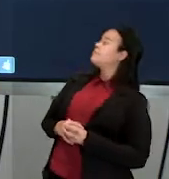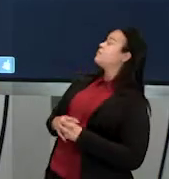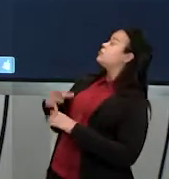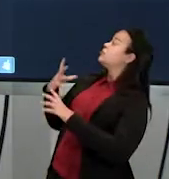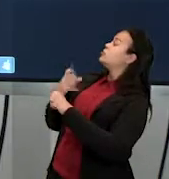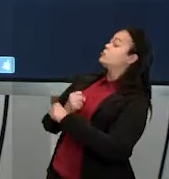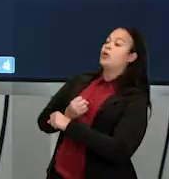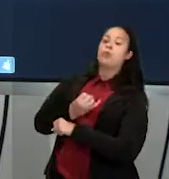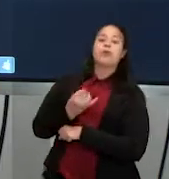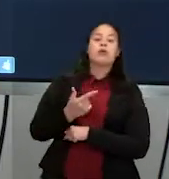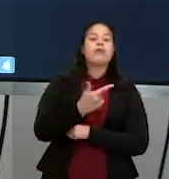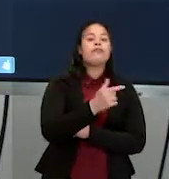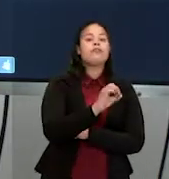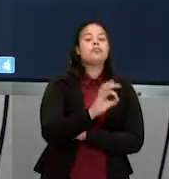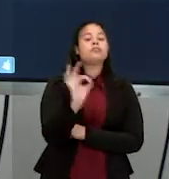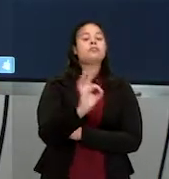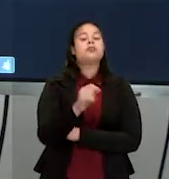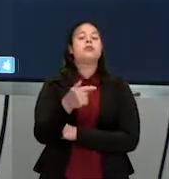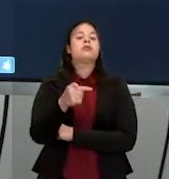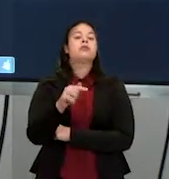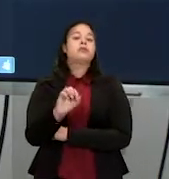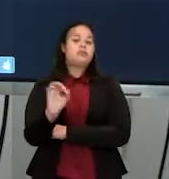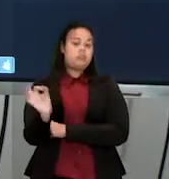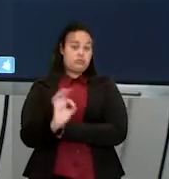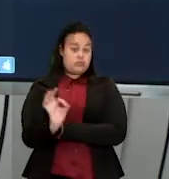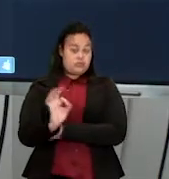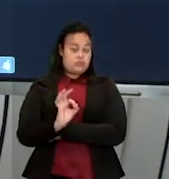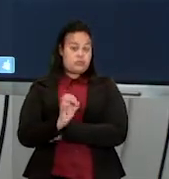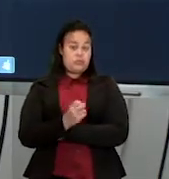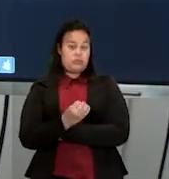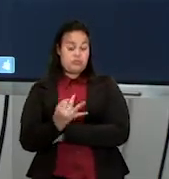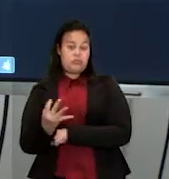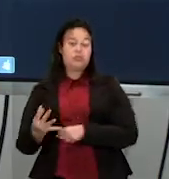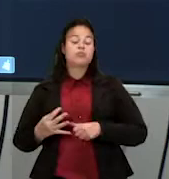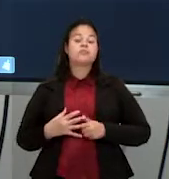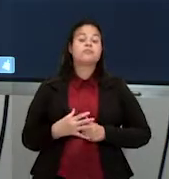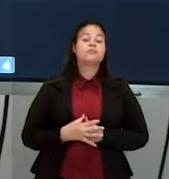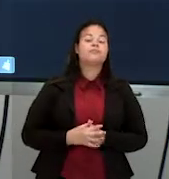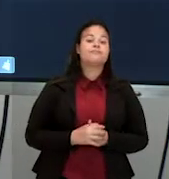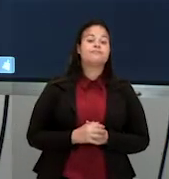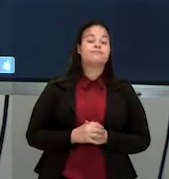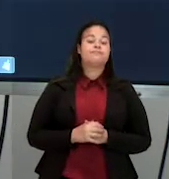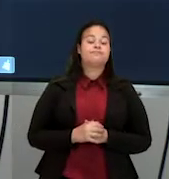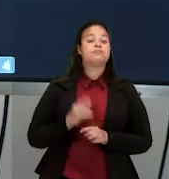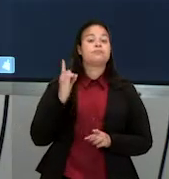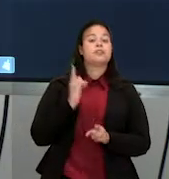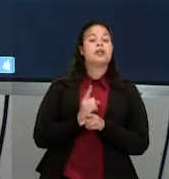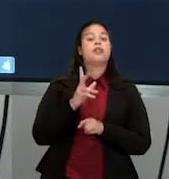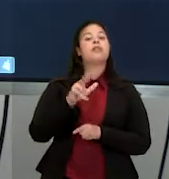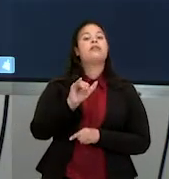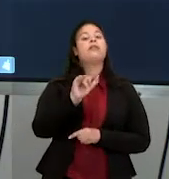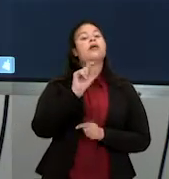quanto valem 20% e 70%. Então, 20% vezes 70%, eu vou achar